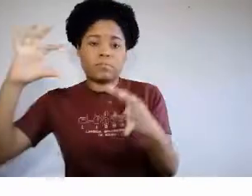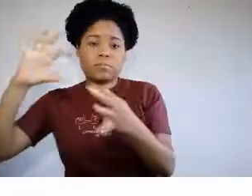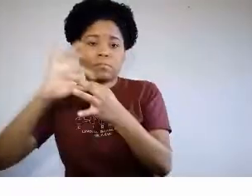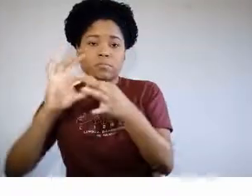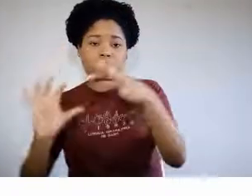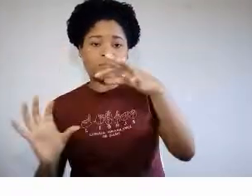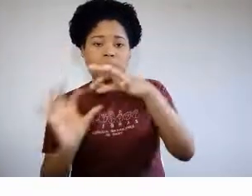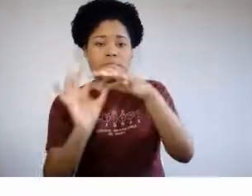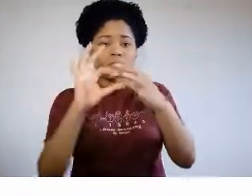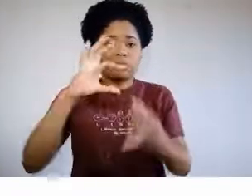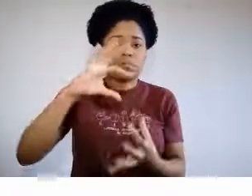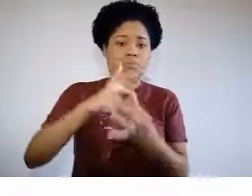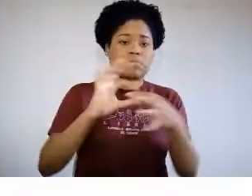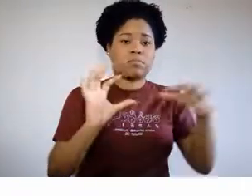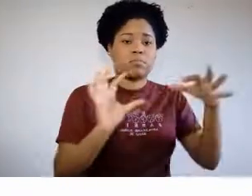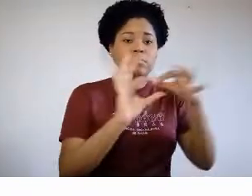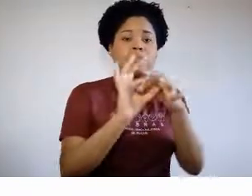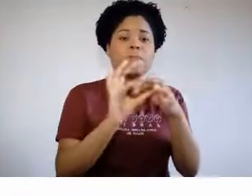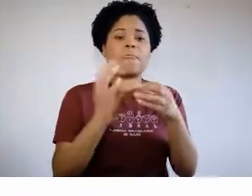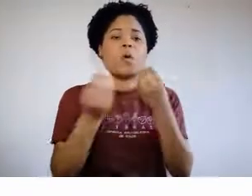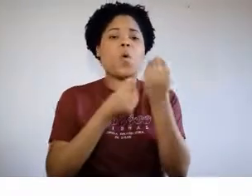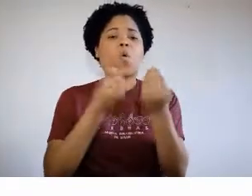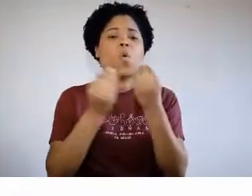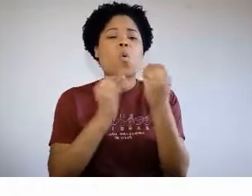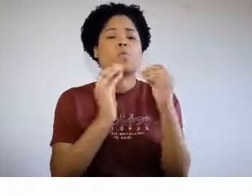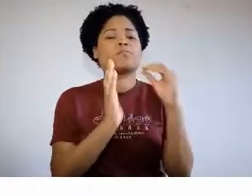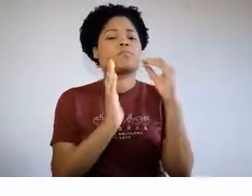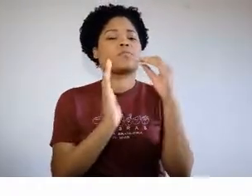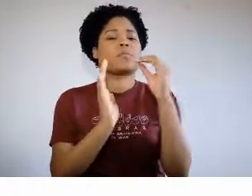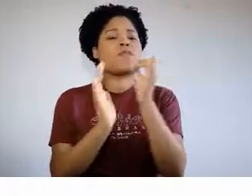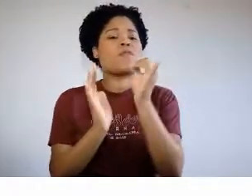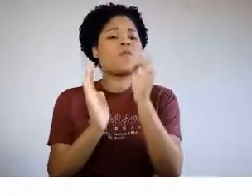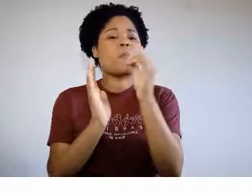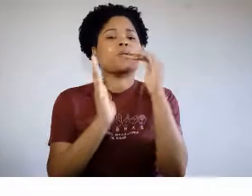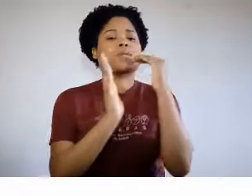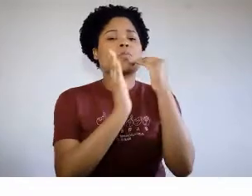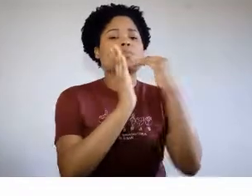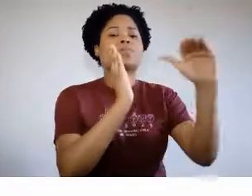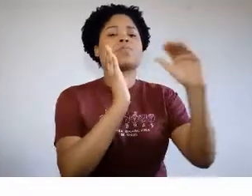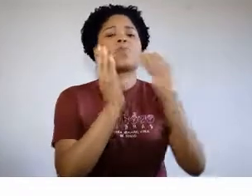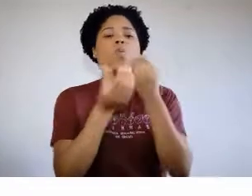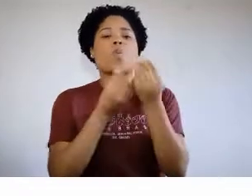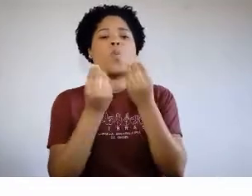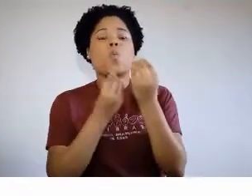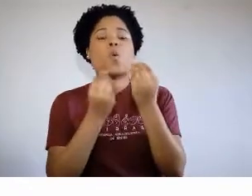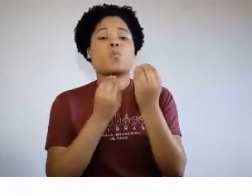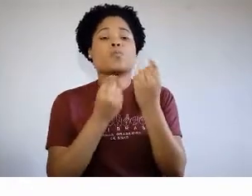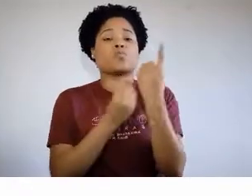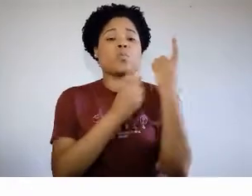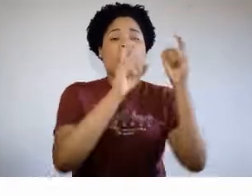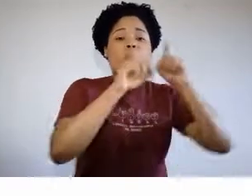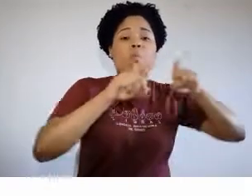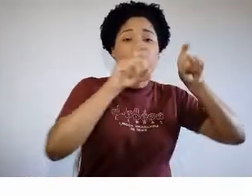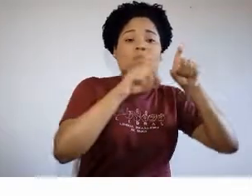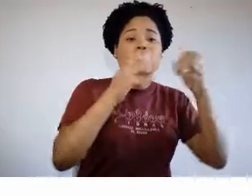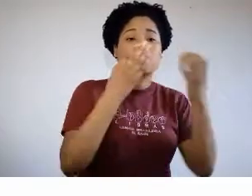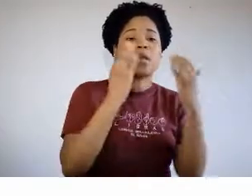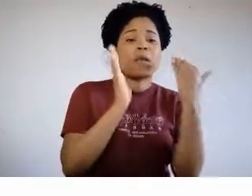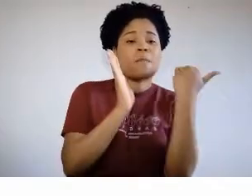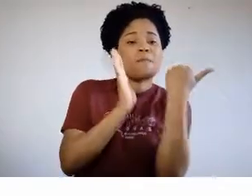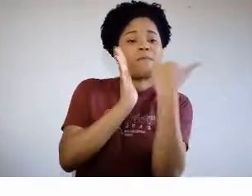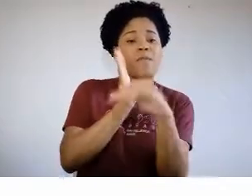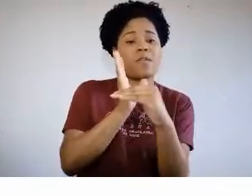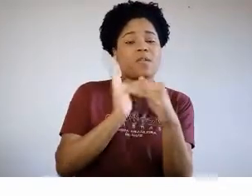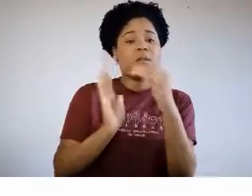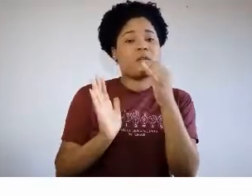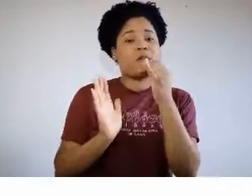que vai até os computadores. Como que ocorre o envio dos dados? Bem, um computador, quando ele